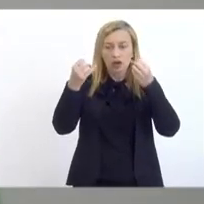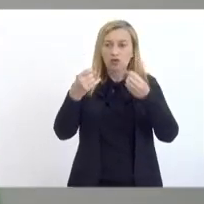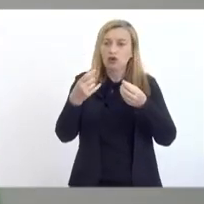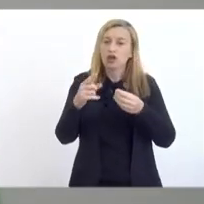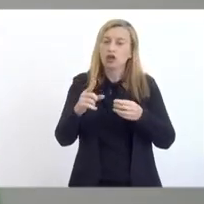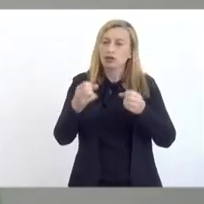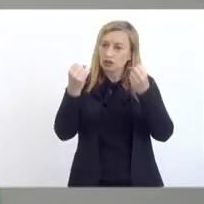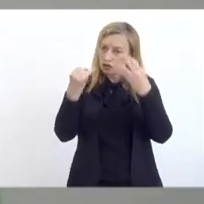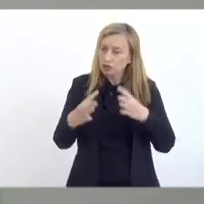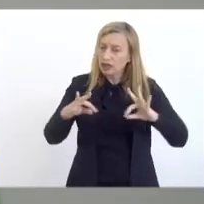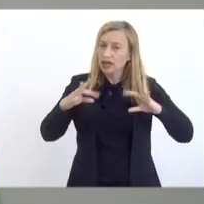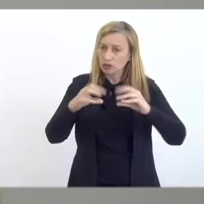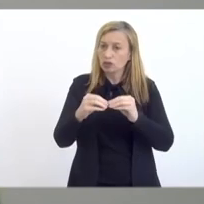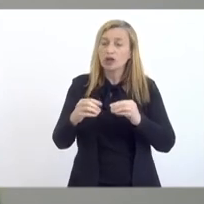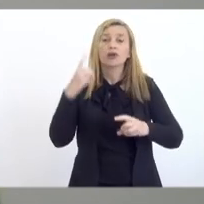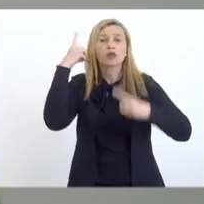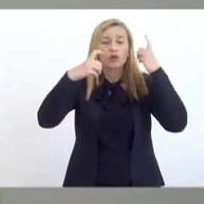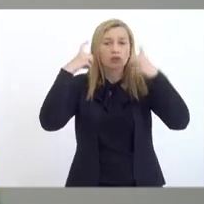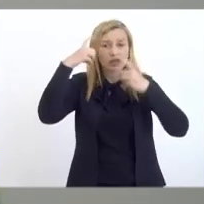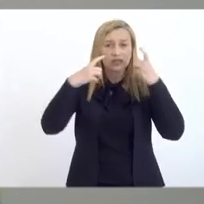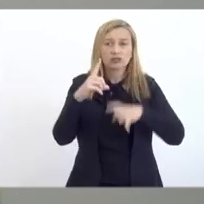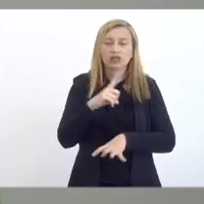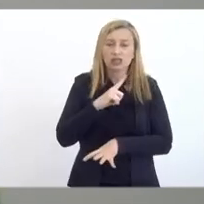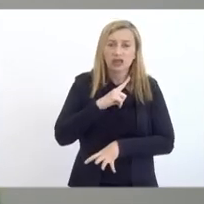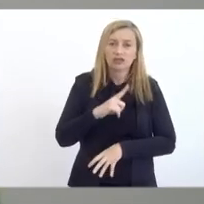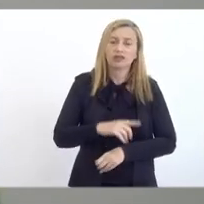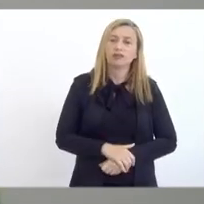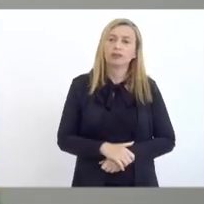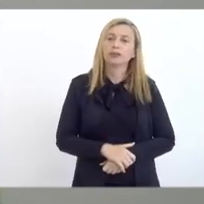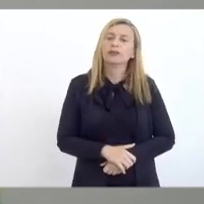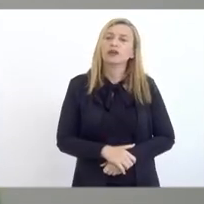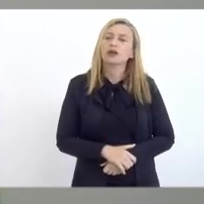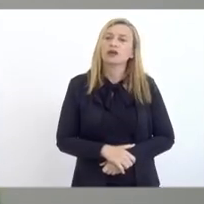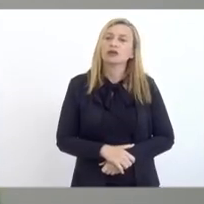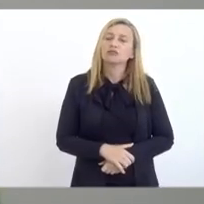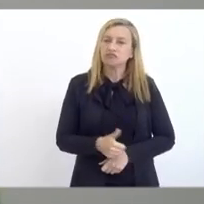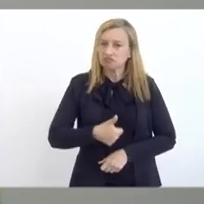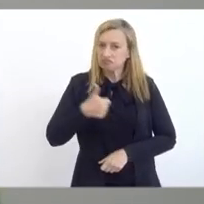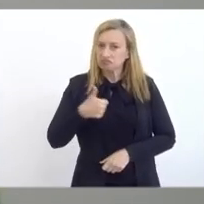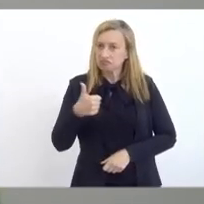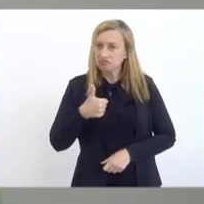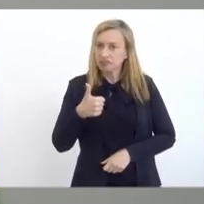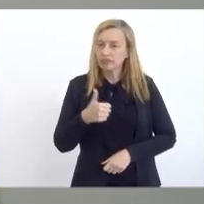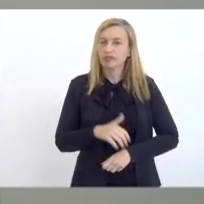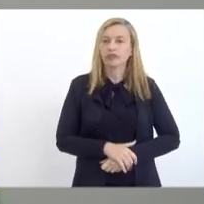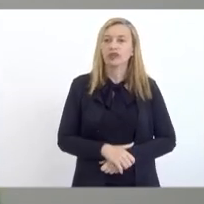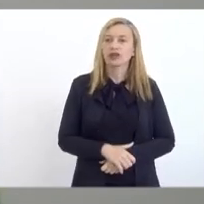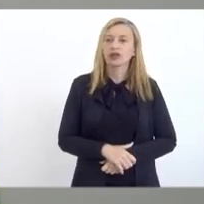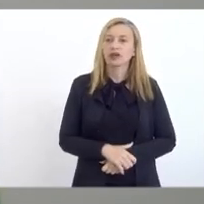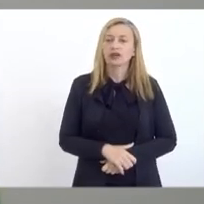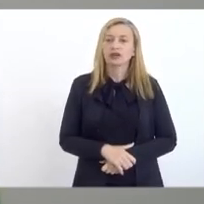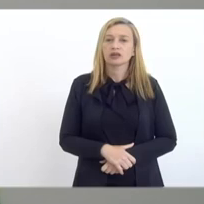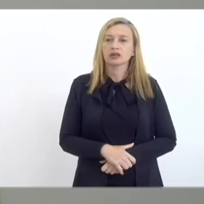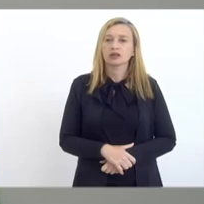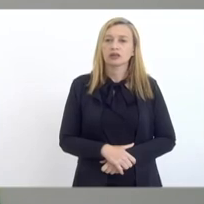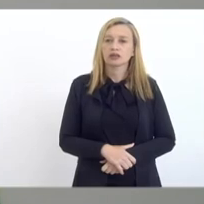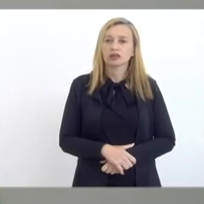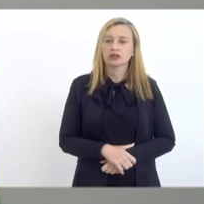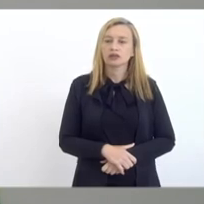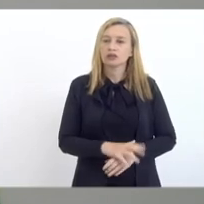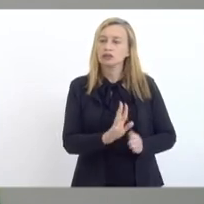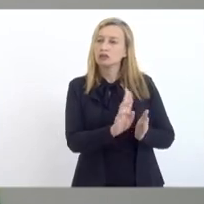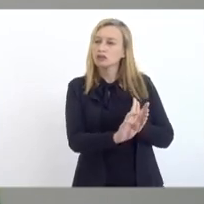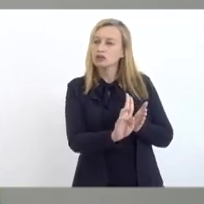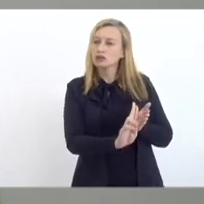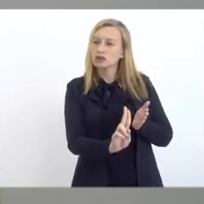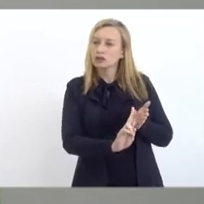Né? Pela preocupação que se teve, né, de, primeiro, né, se colocar na lista de